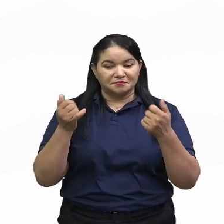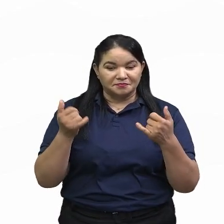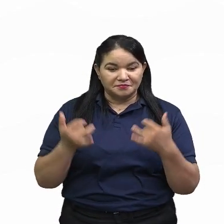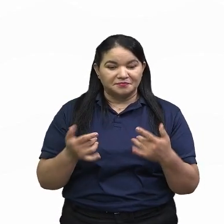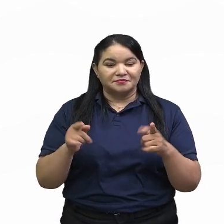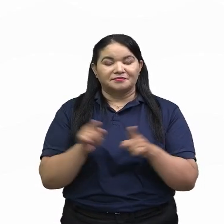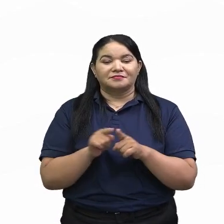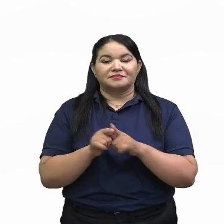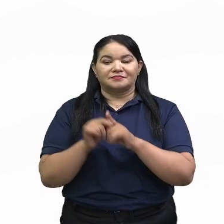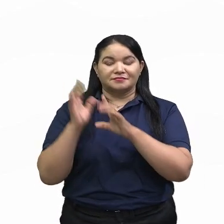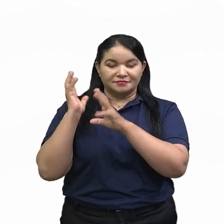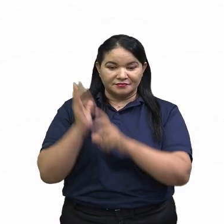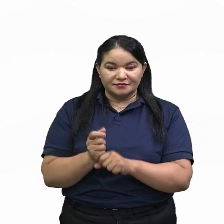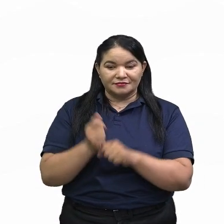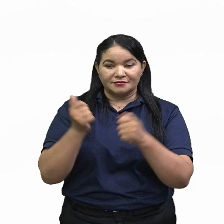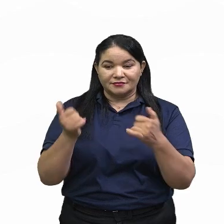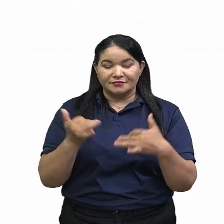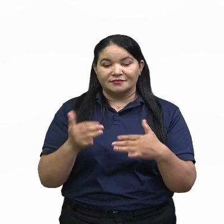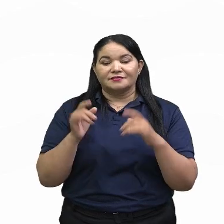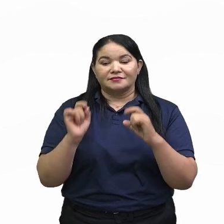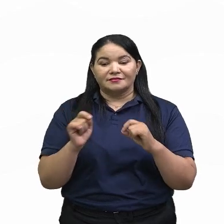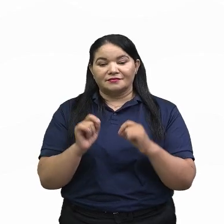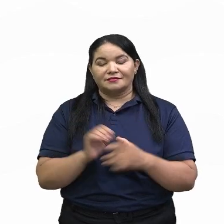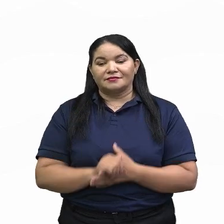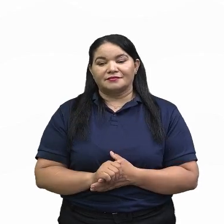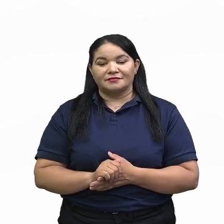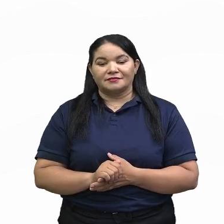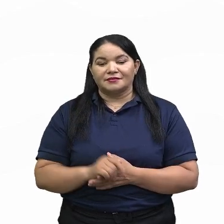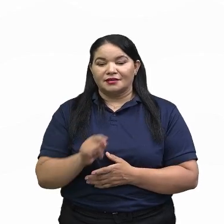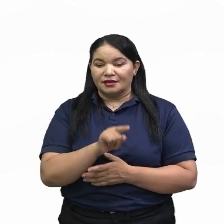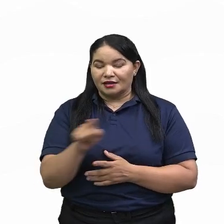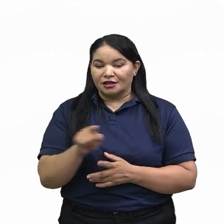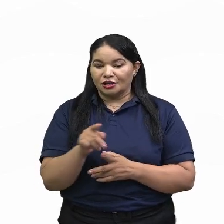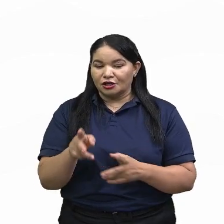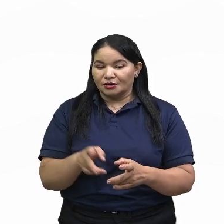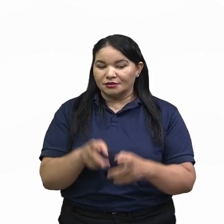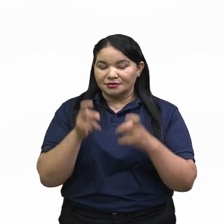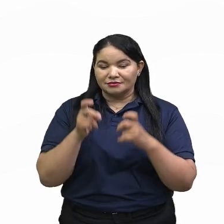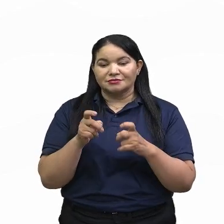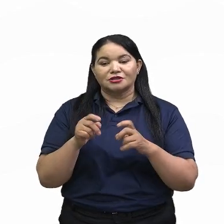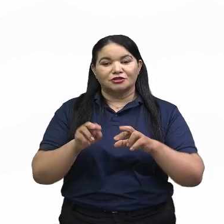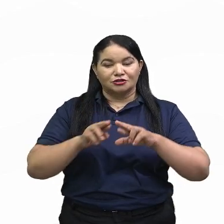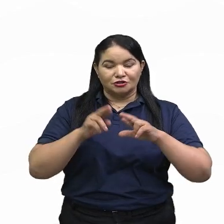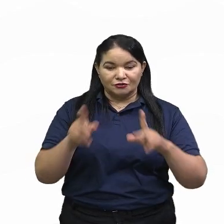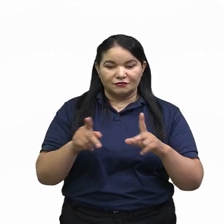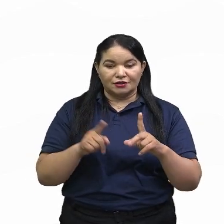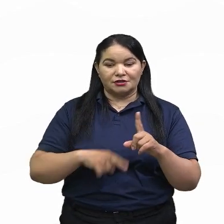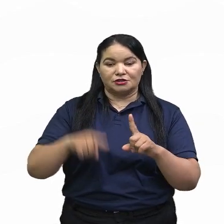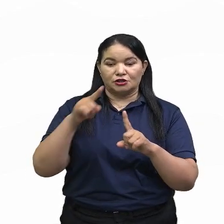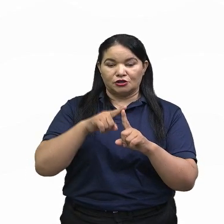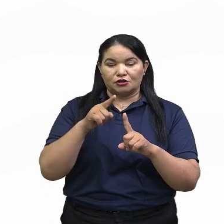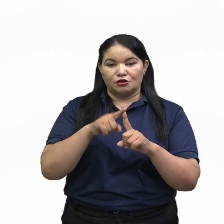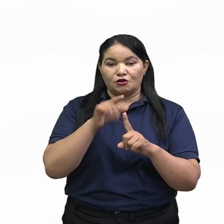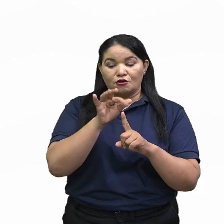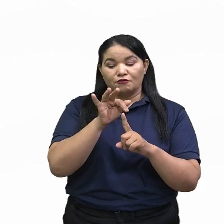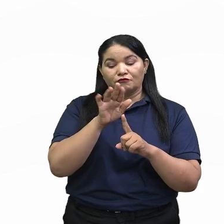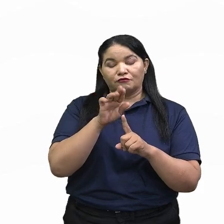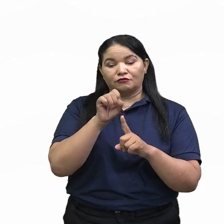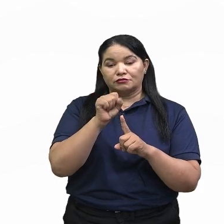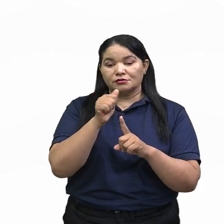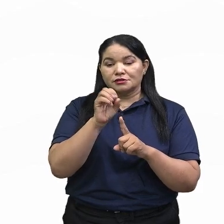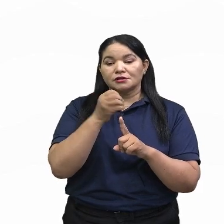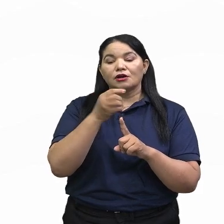parte da revisão, que envolve aí, como você pode perceber, nessa diferença. Fusão, eu tenho o que